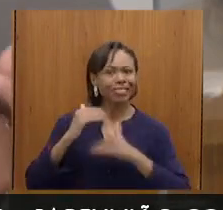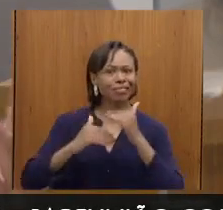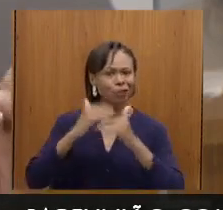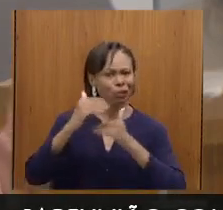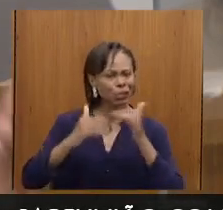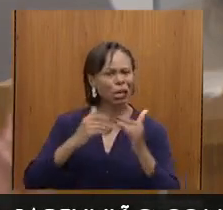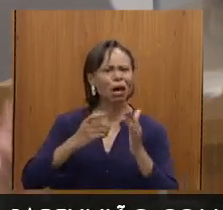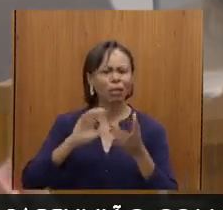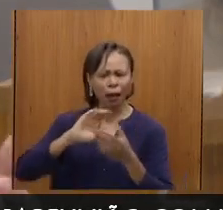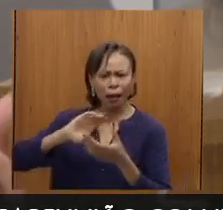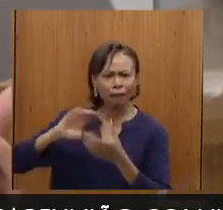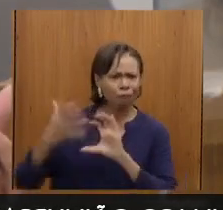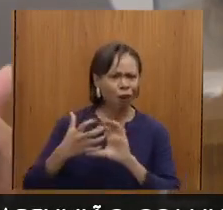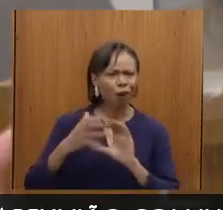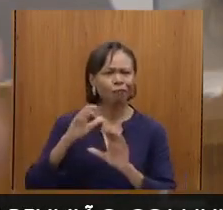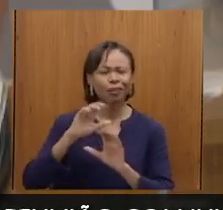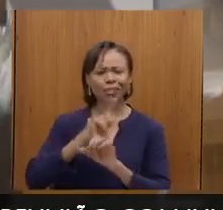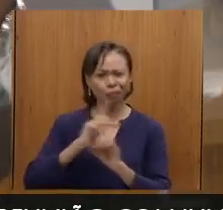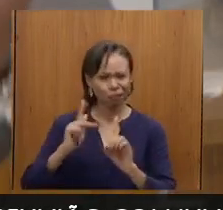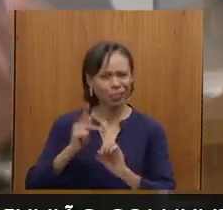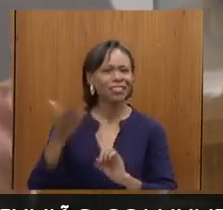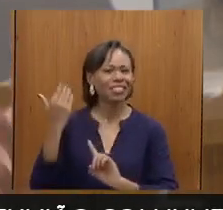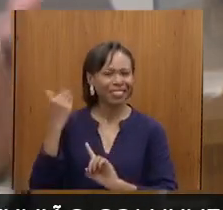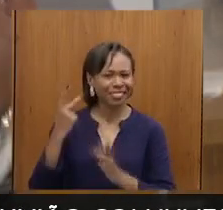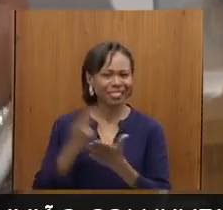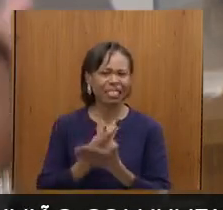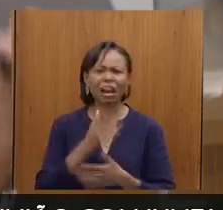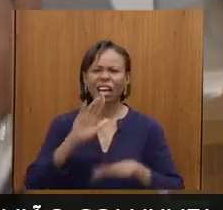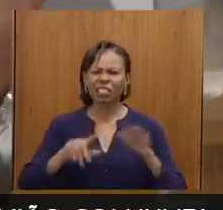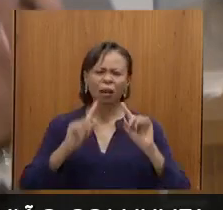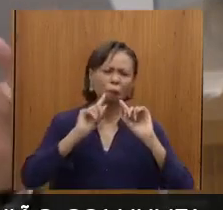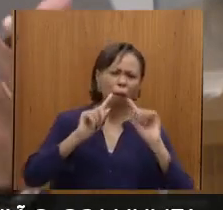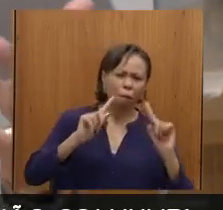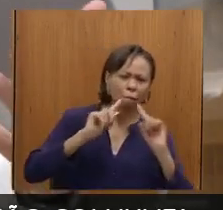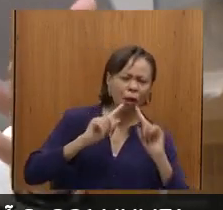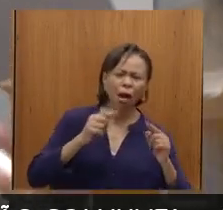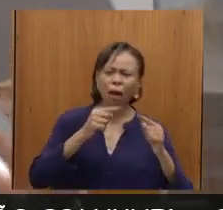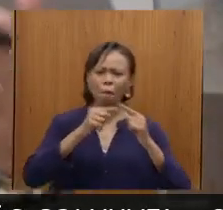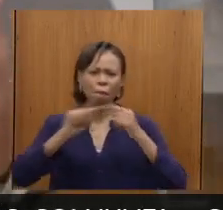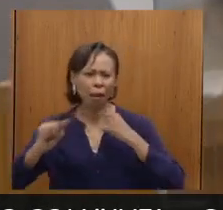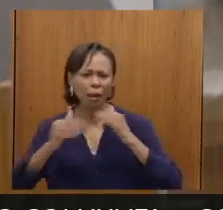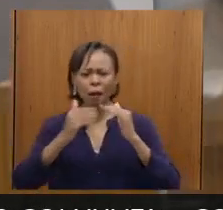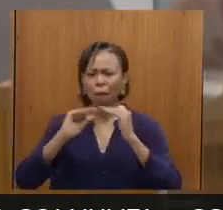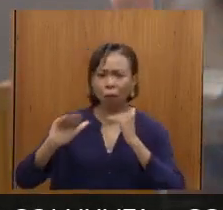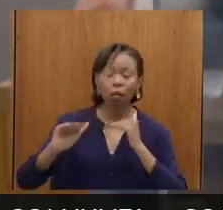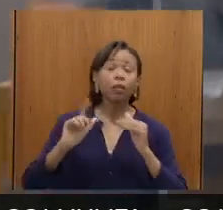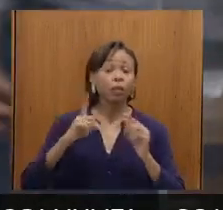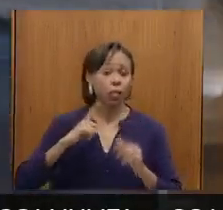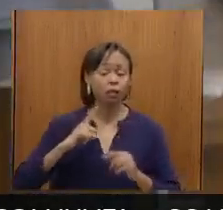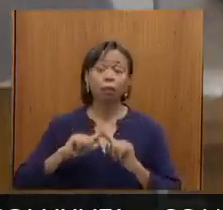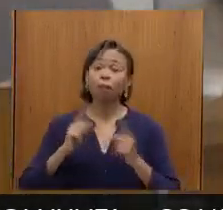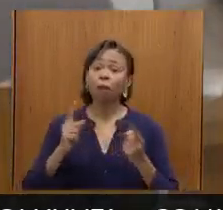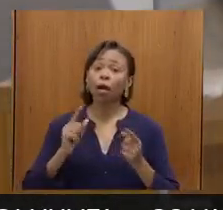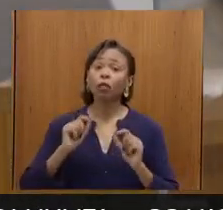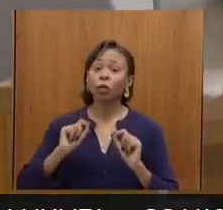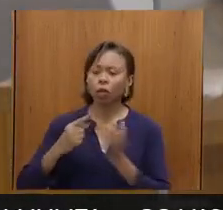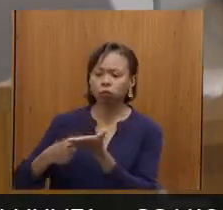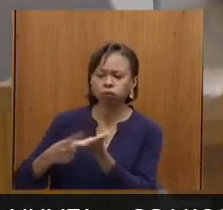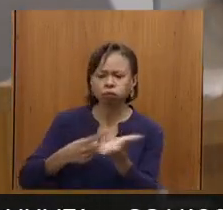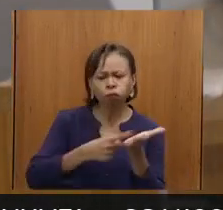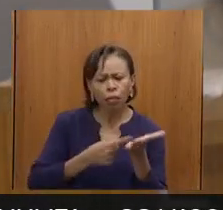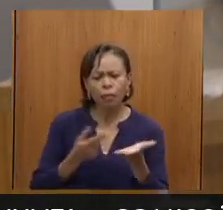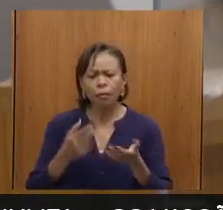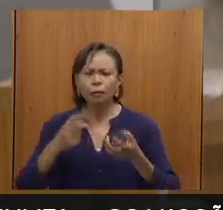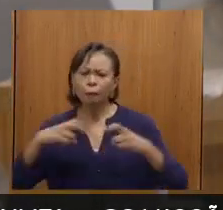que foi feita na reforma da Previdência, mesmo tendo oposição, mesmo tendo resistência, mas a construção em conjunto do